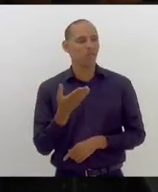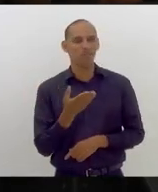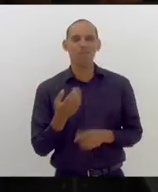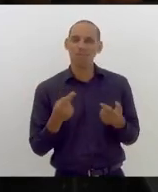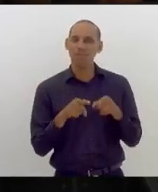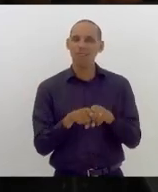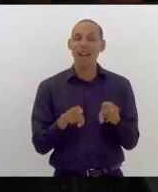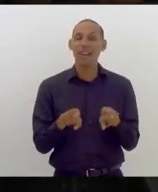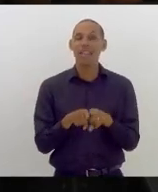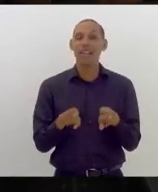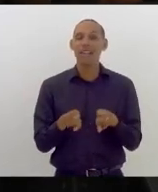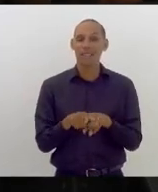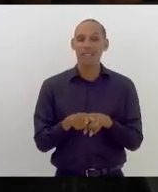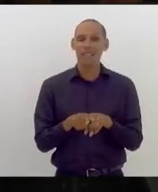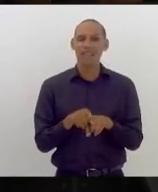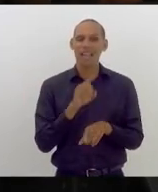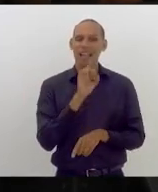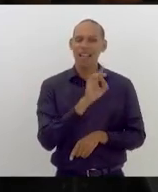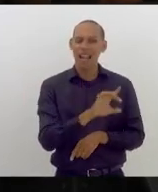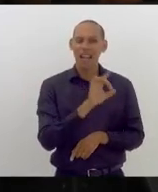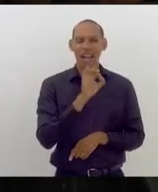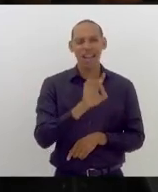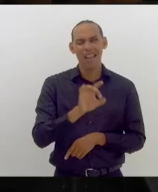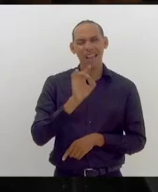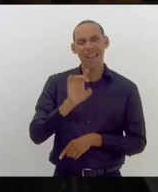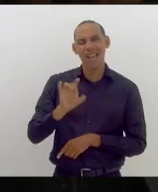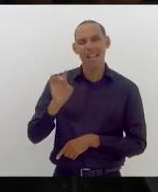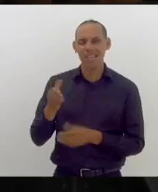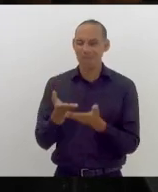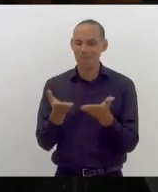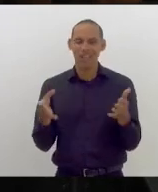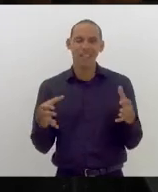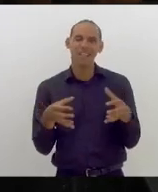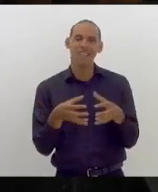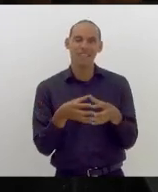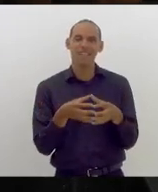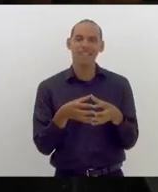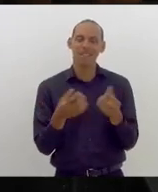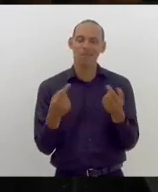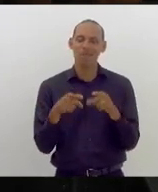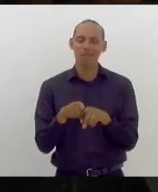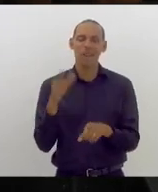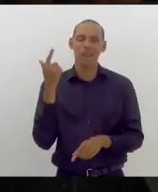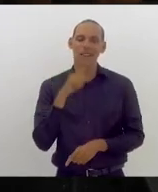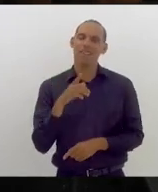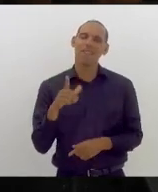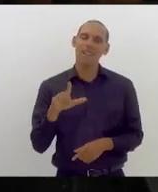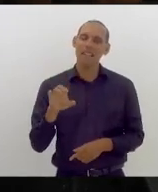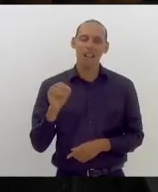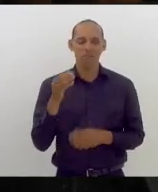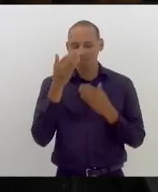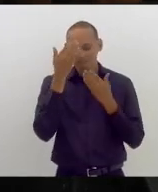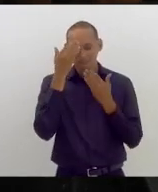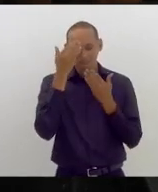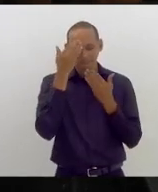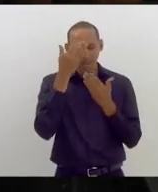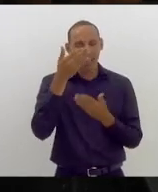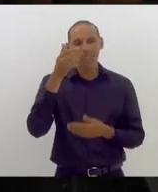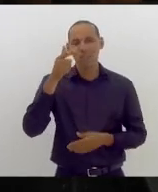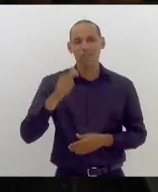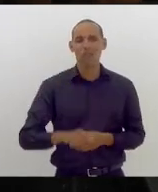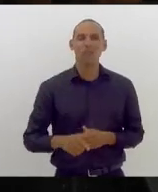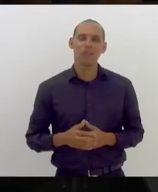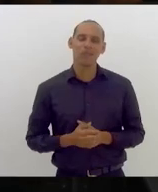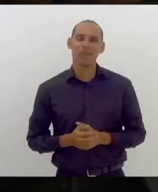parceria fundamental de cada um dessa equipe. Então, Léo, te agradeço mais uma